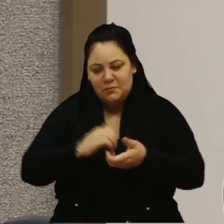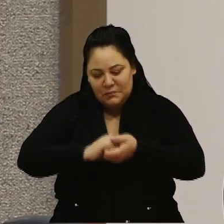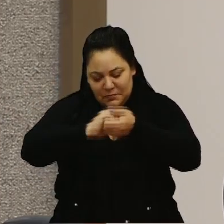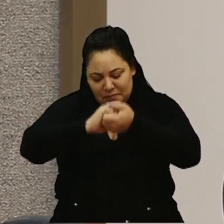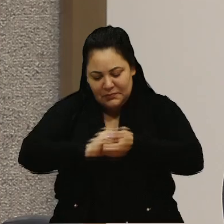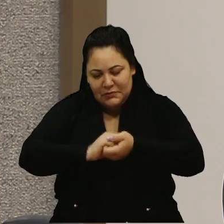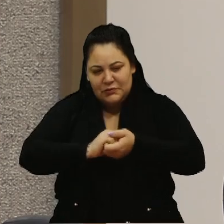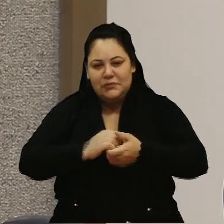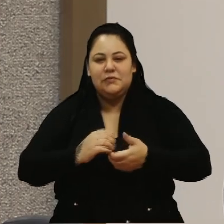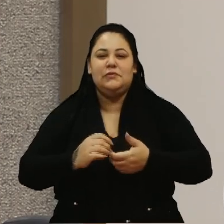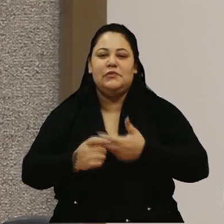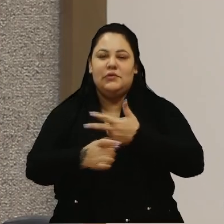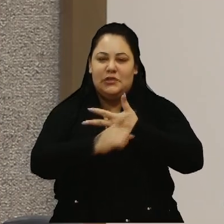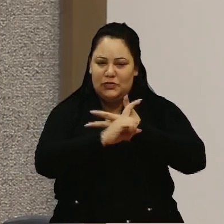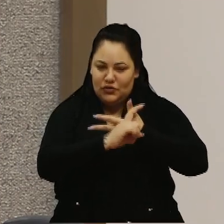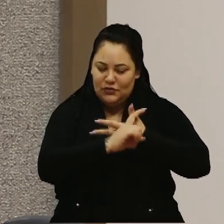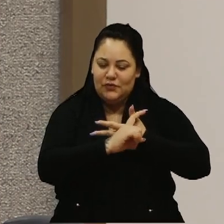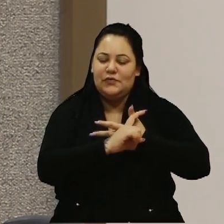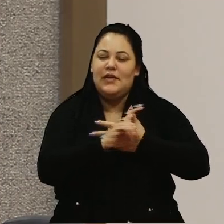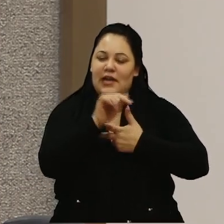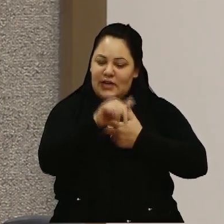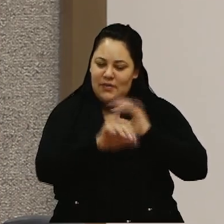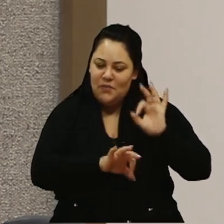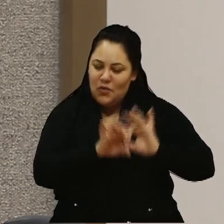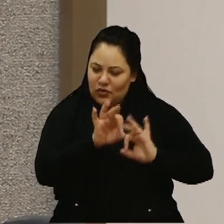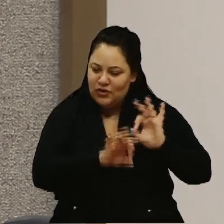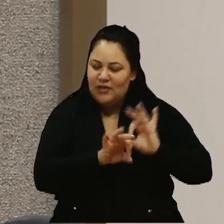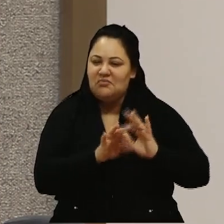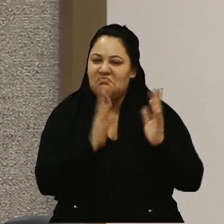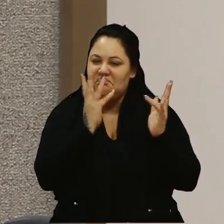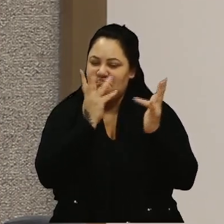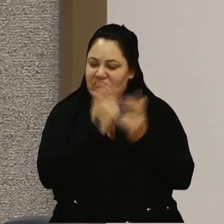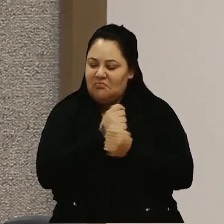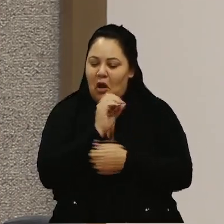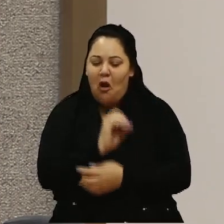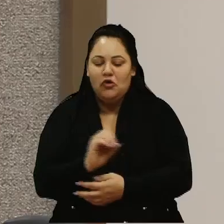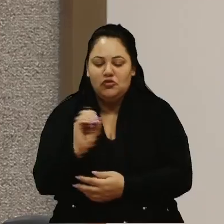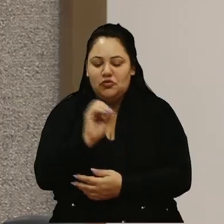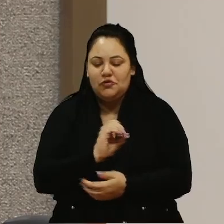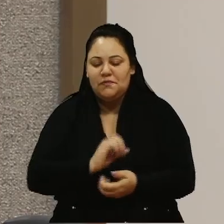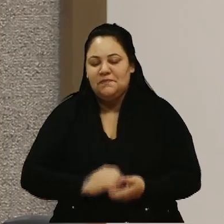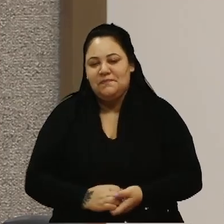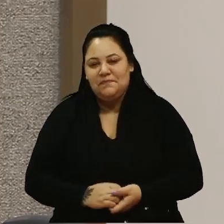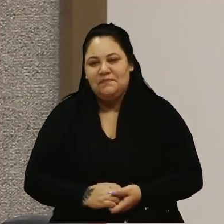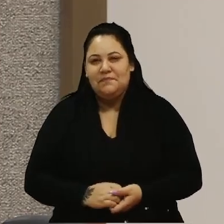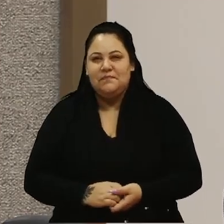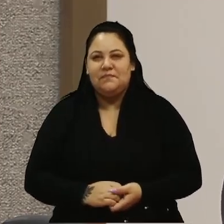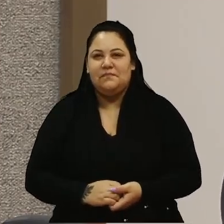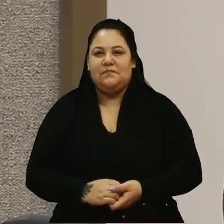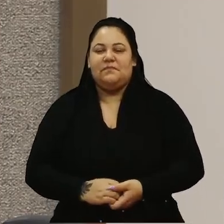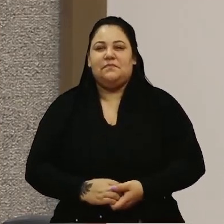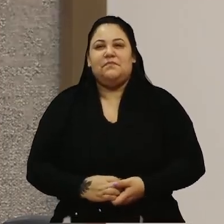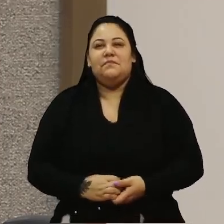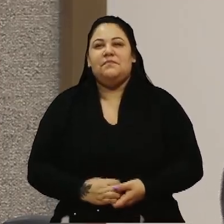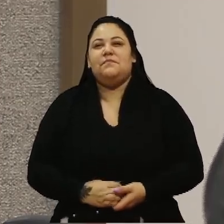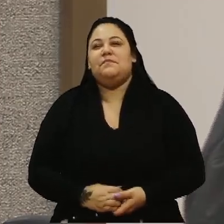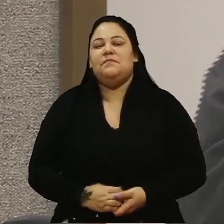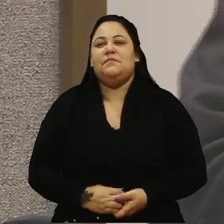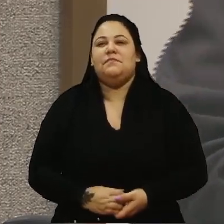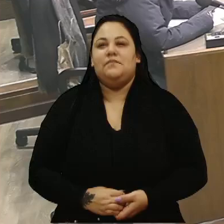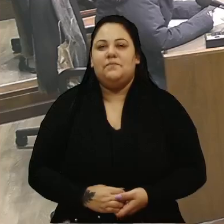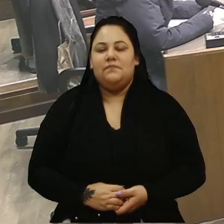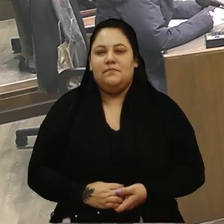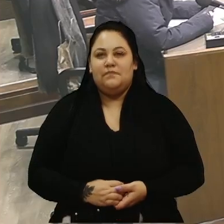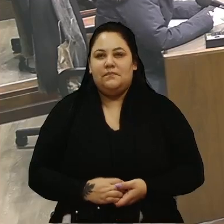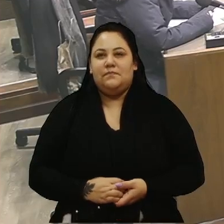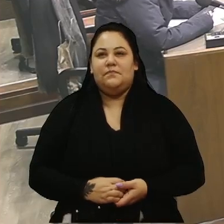Executivo. De fato, esse projeto é muito bom mesmo. Era isso, presidente. Muito obrigado. Vereador, pois não, vereador Edson.